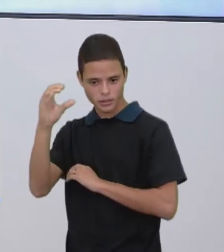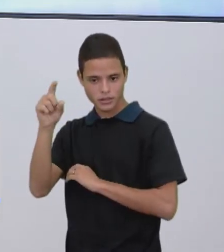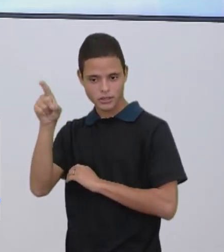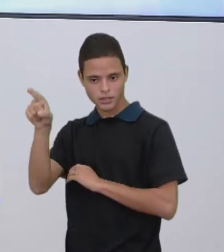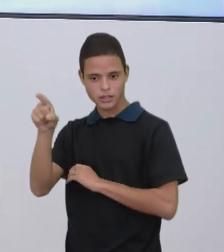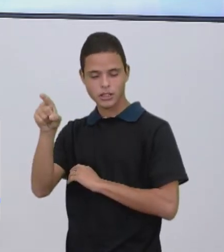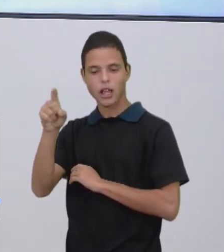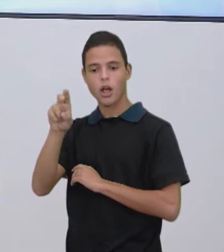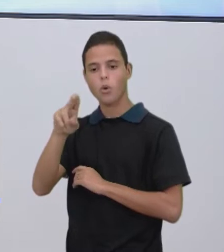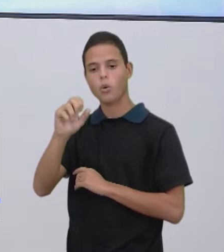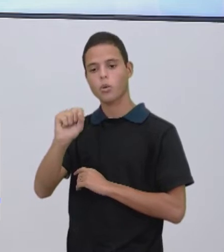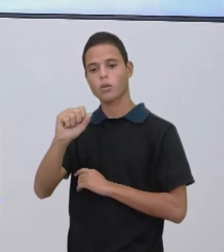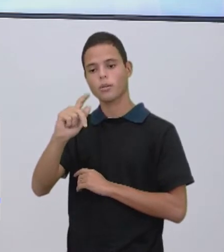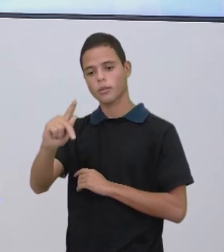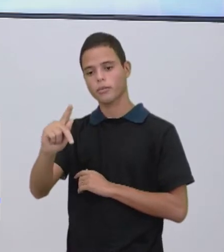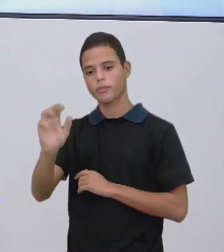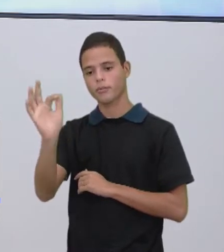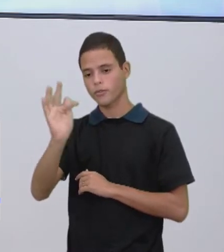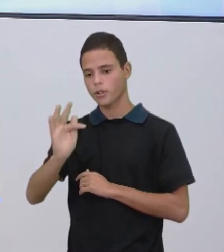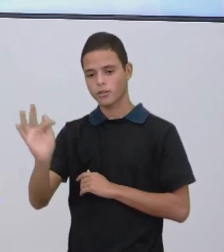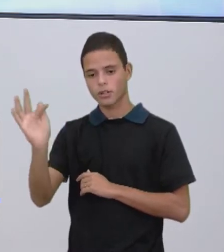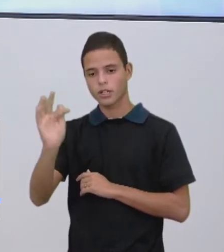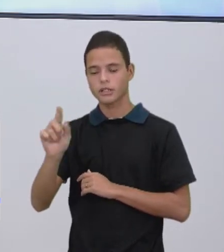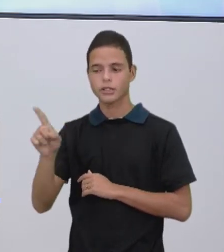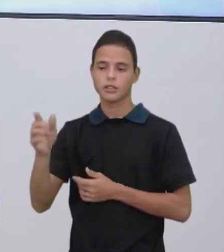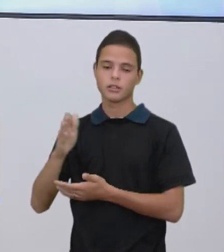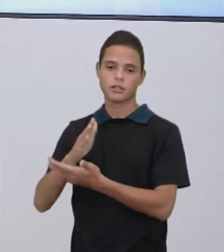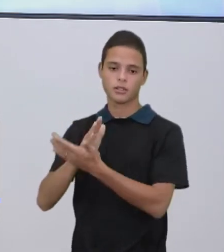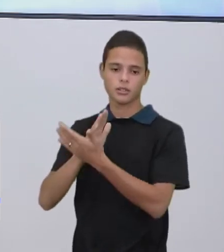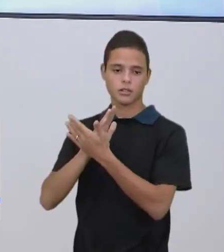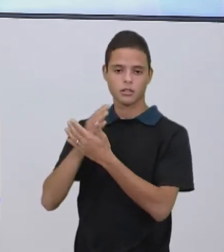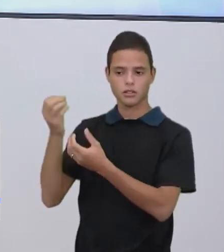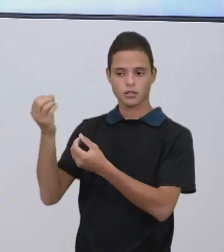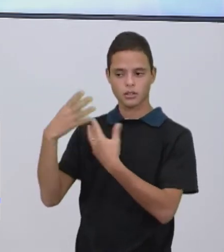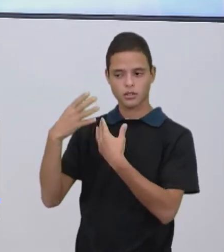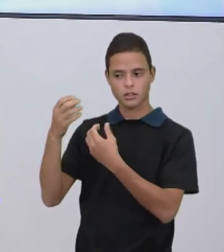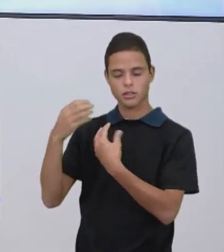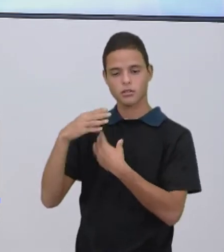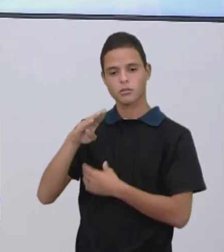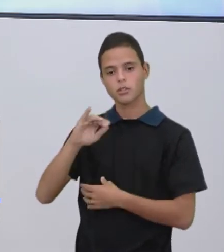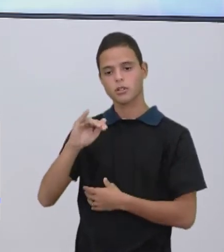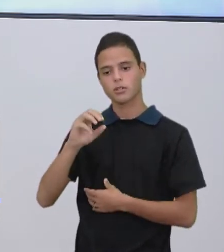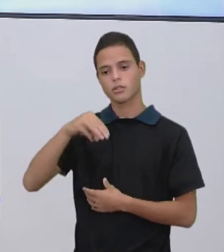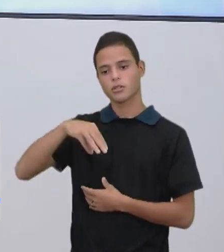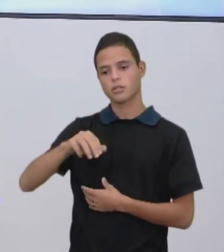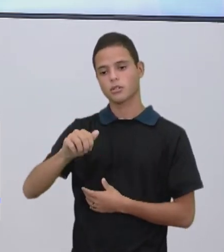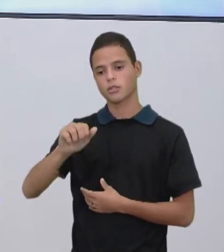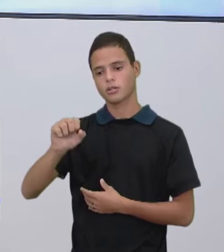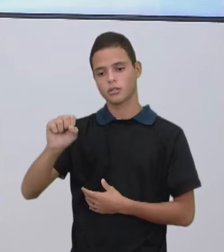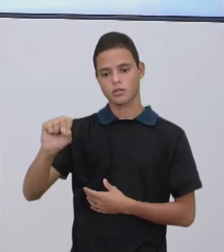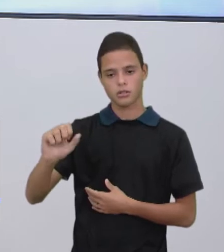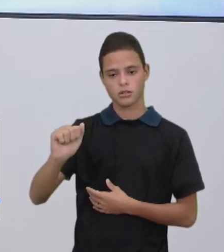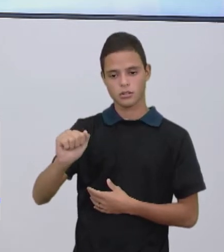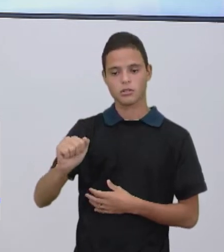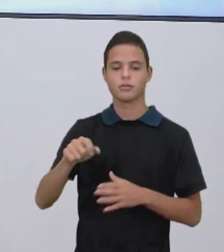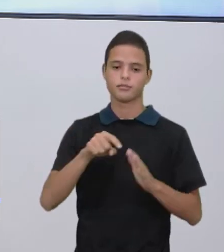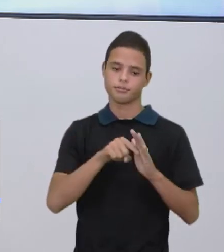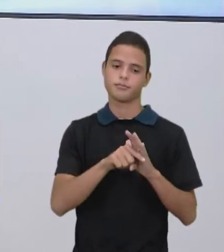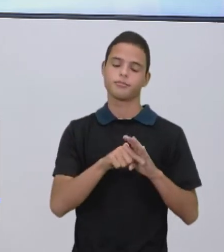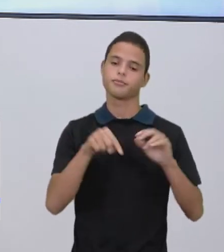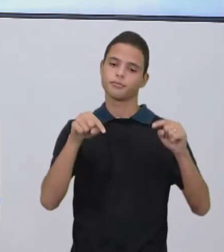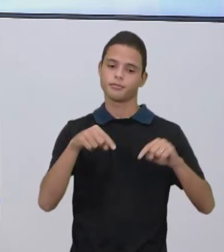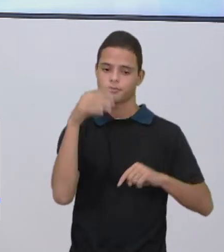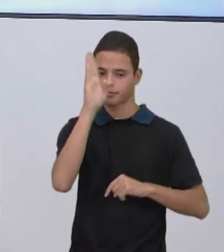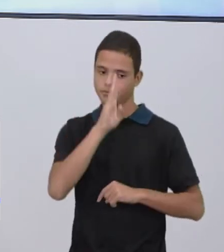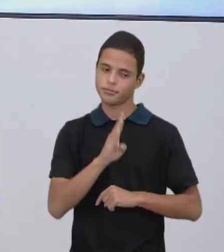Tecnológicas, e ela vai vir aqui falar para a gente, dar uma contribuição sobre a biomassa e ver como a gente está com essas pesquisas aqui no Brasil.